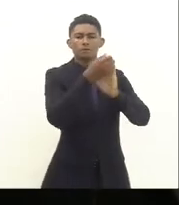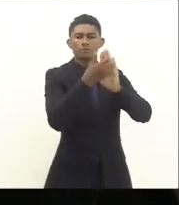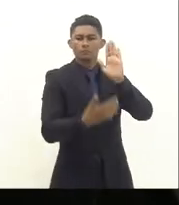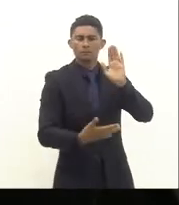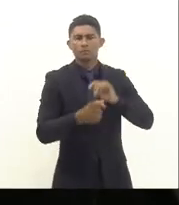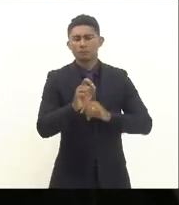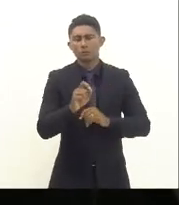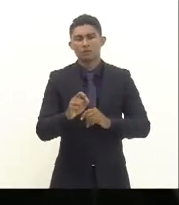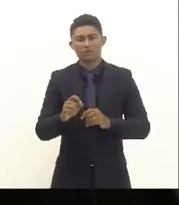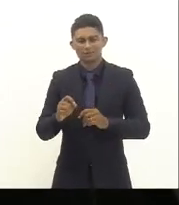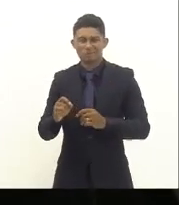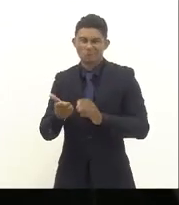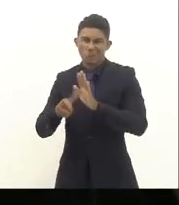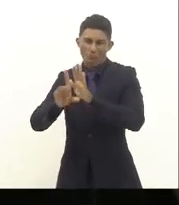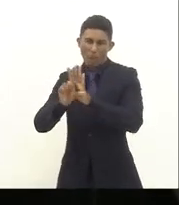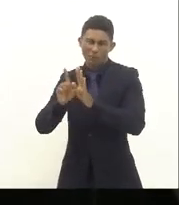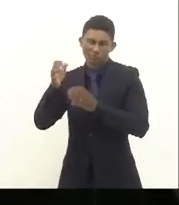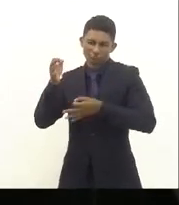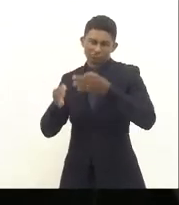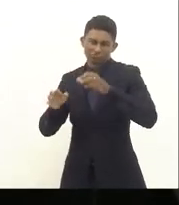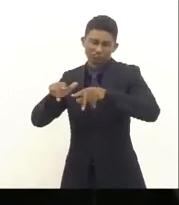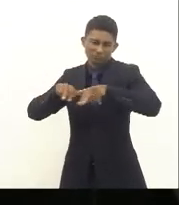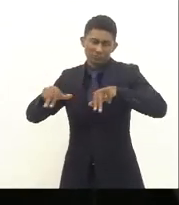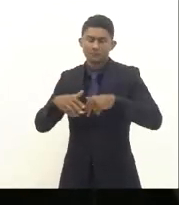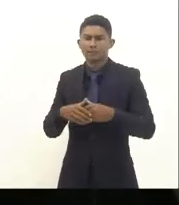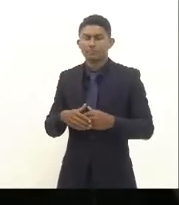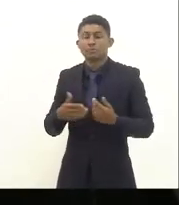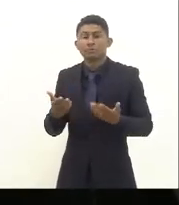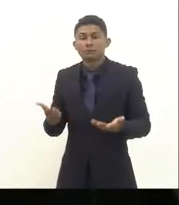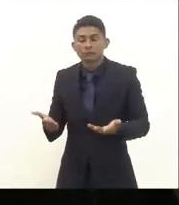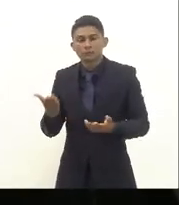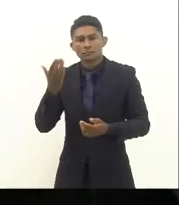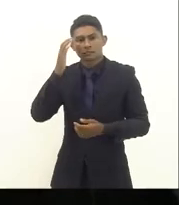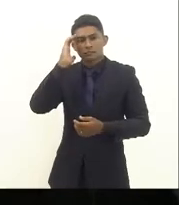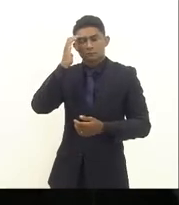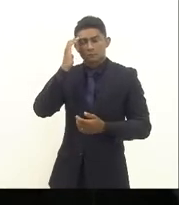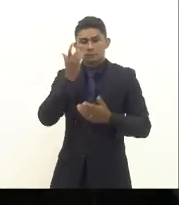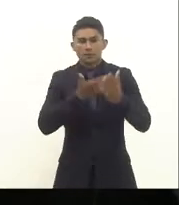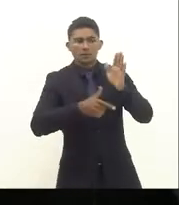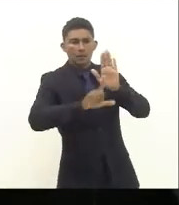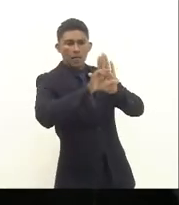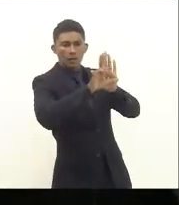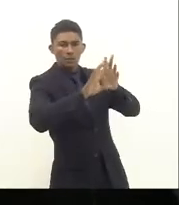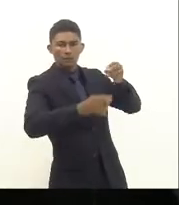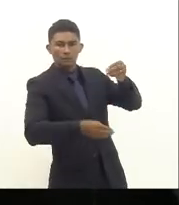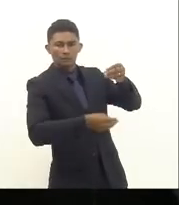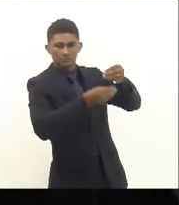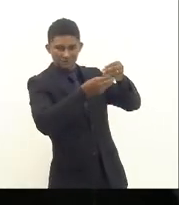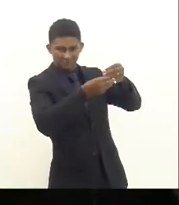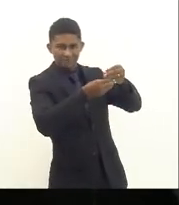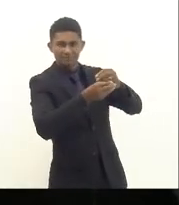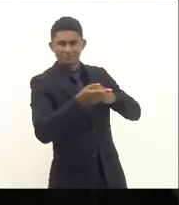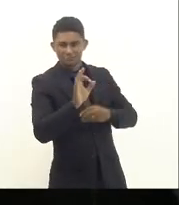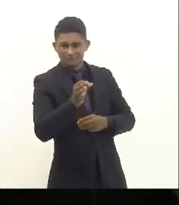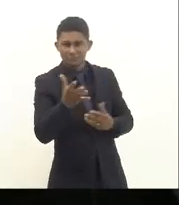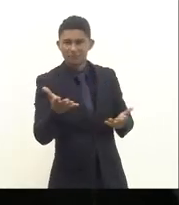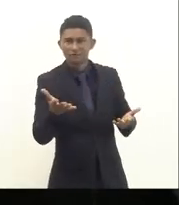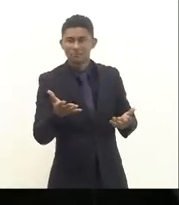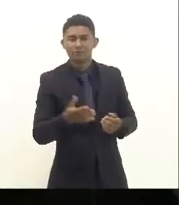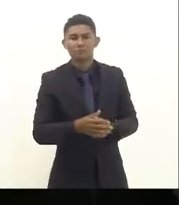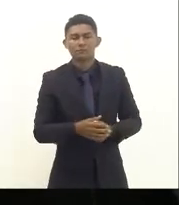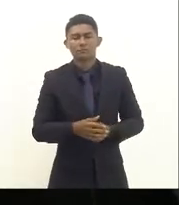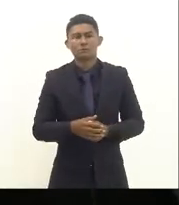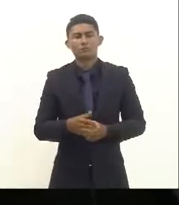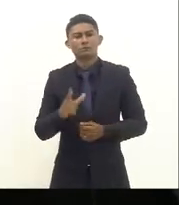legislativo compreender a e elaboração de lei complementar né que